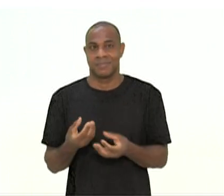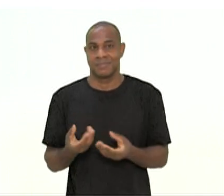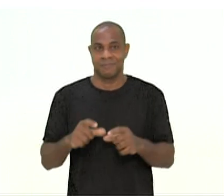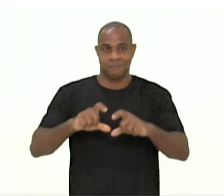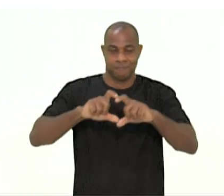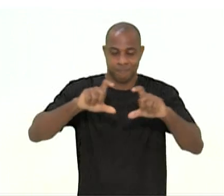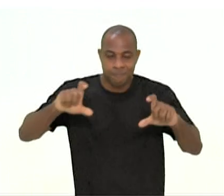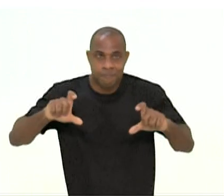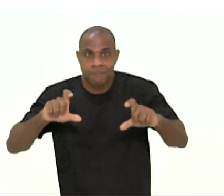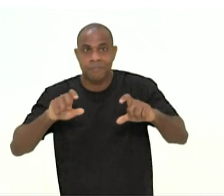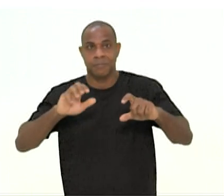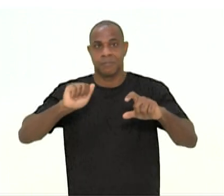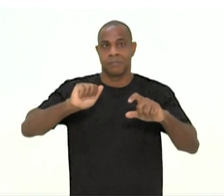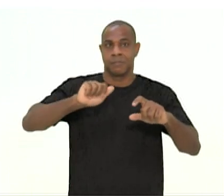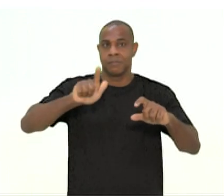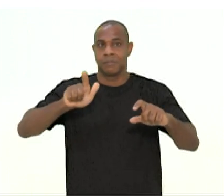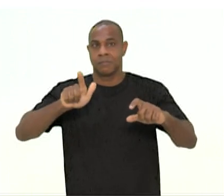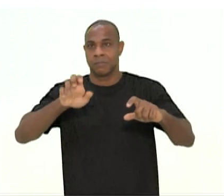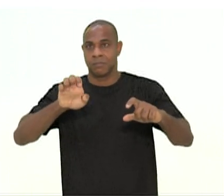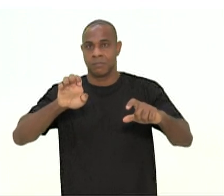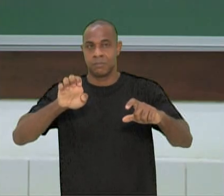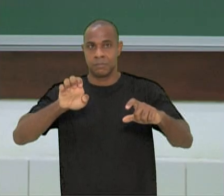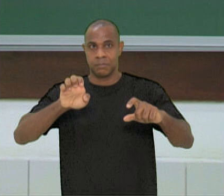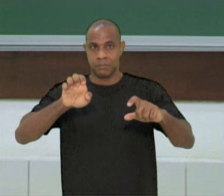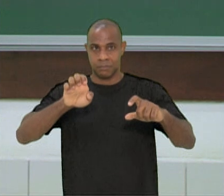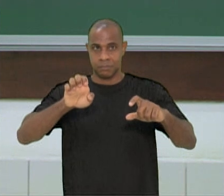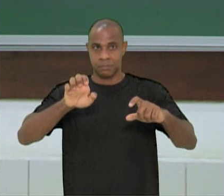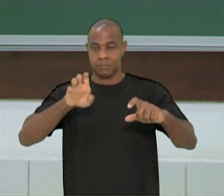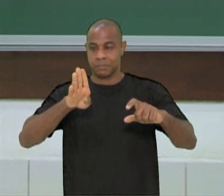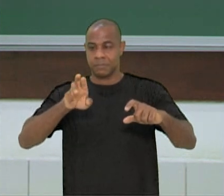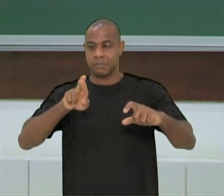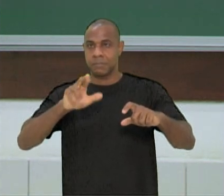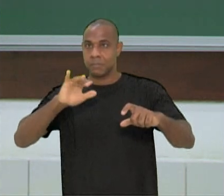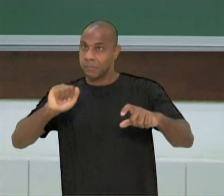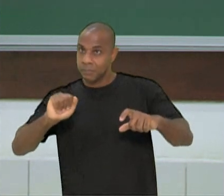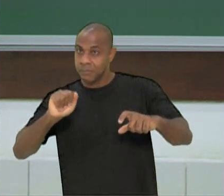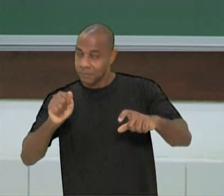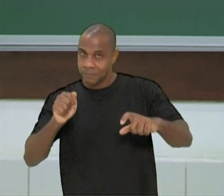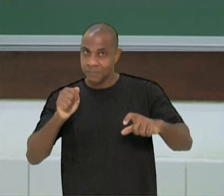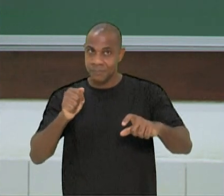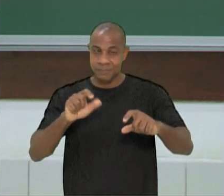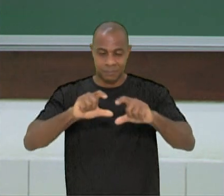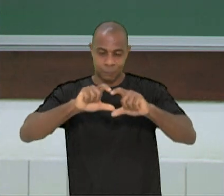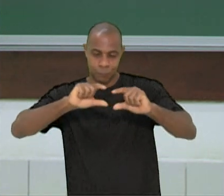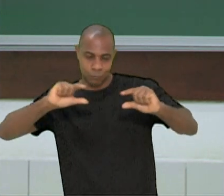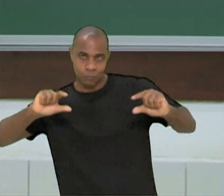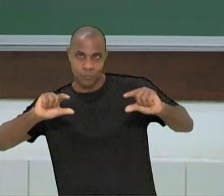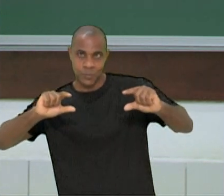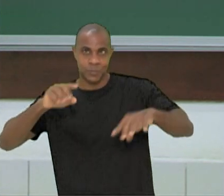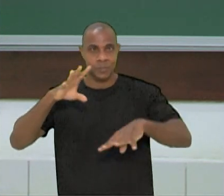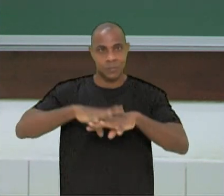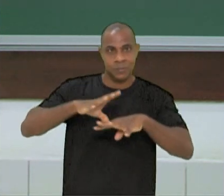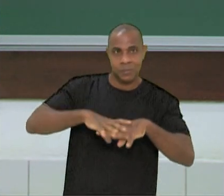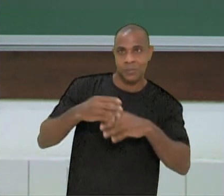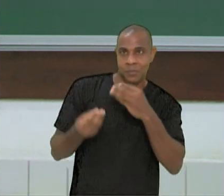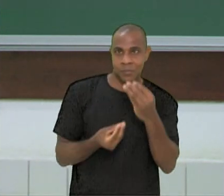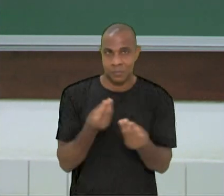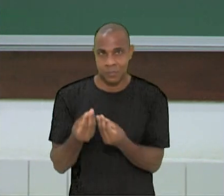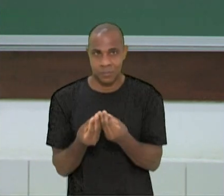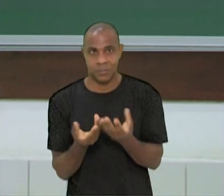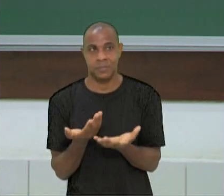está acompanhando todas essas aulas de matemática do Aula Paraná, em vários momentos do curso do oitavo ano,